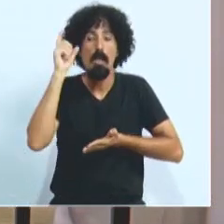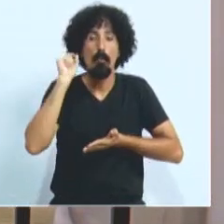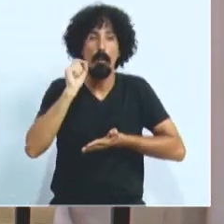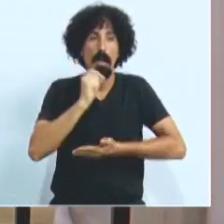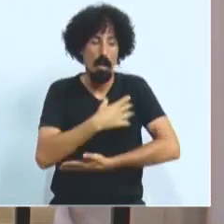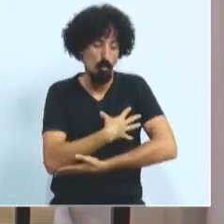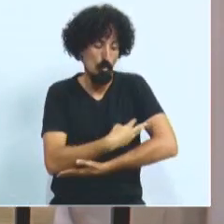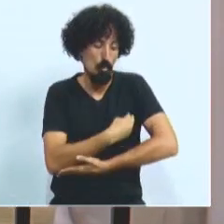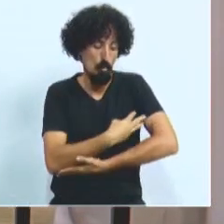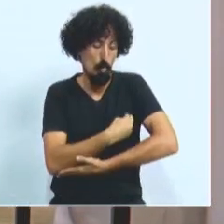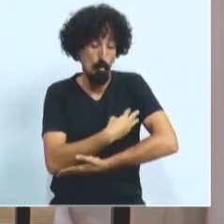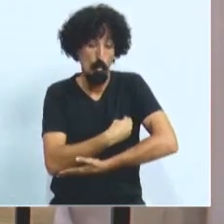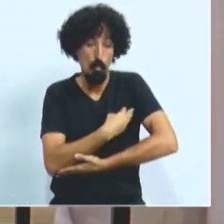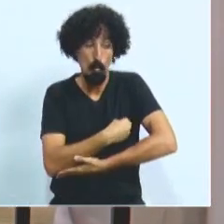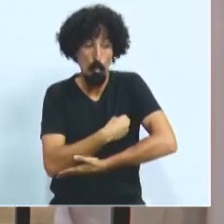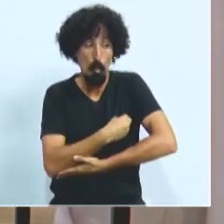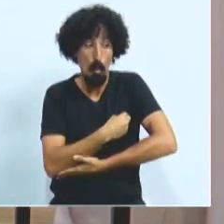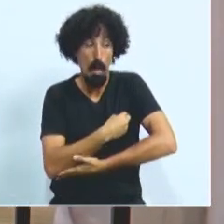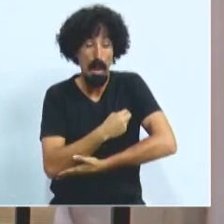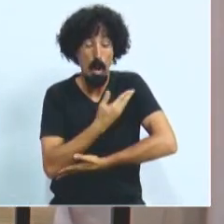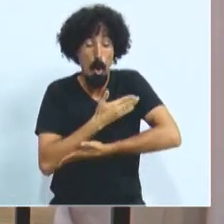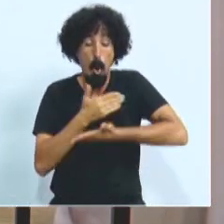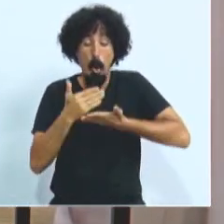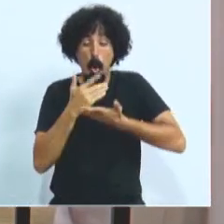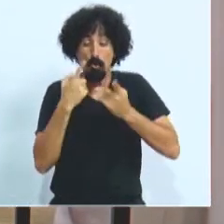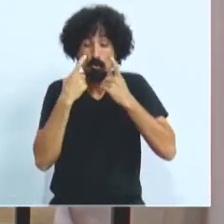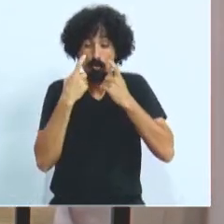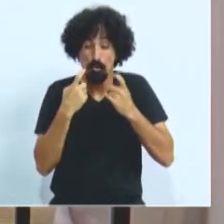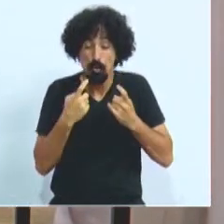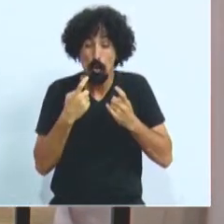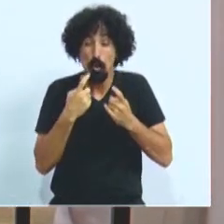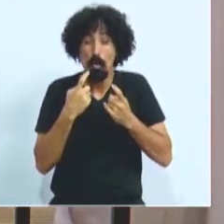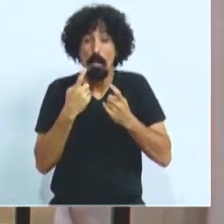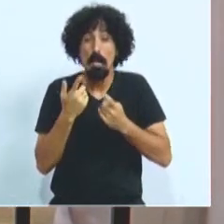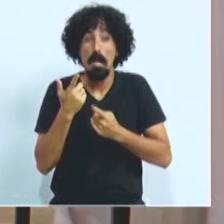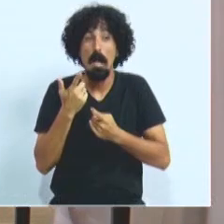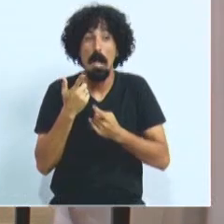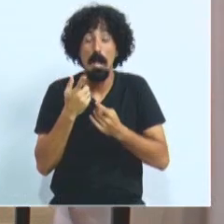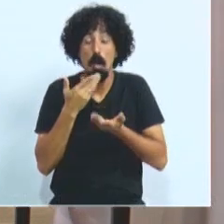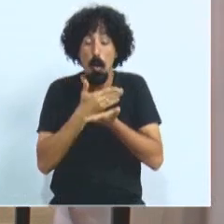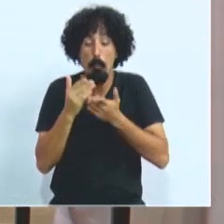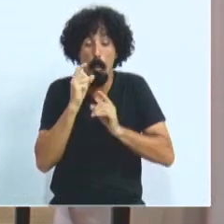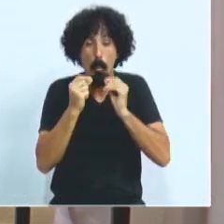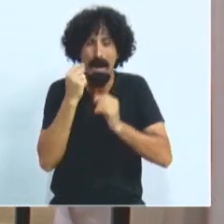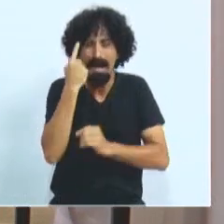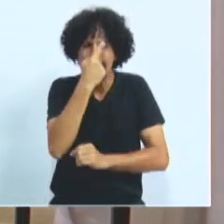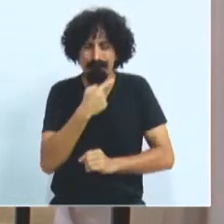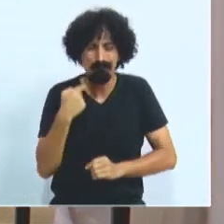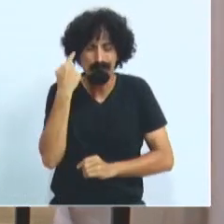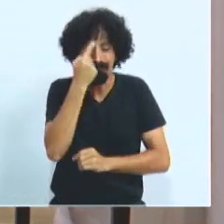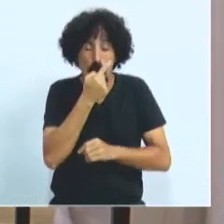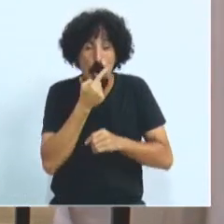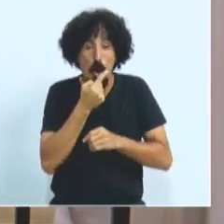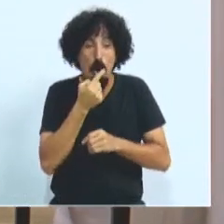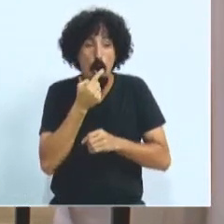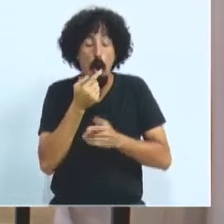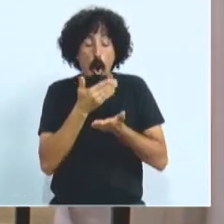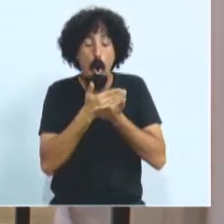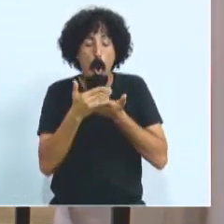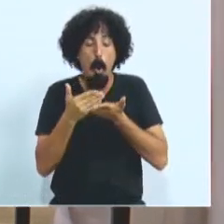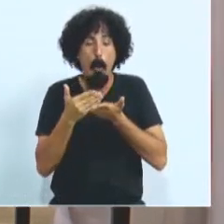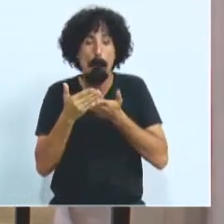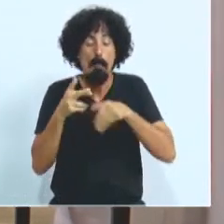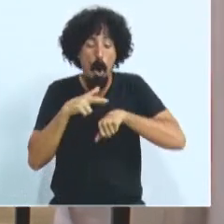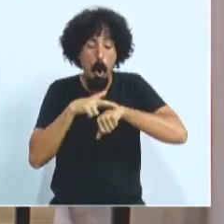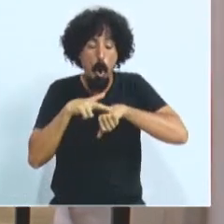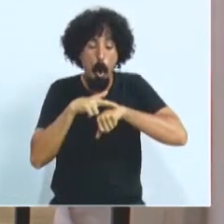ficar cianótica, né? Ela começa a puxar a respiração, a cianótica é ficar roxa, né? Começa a puxar, o